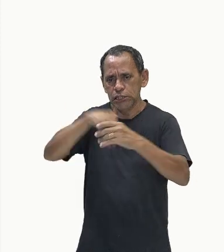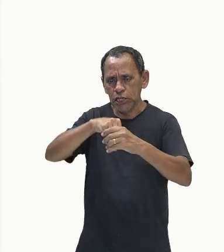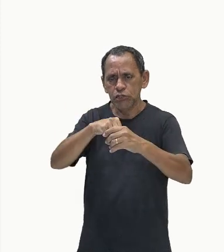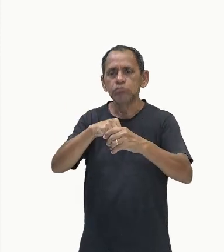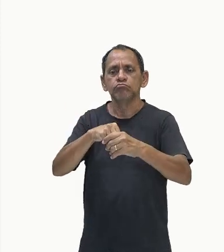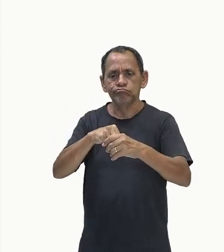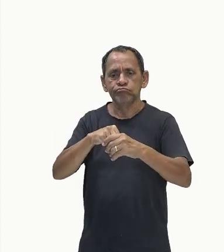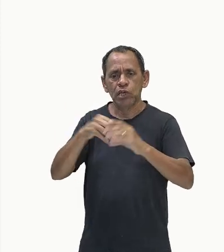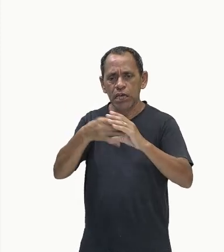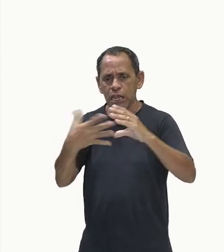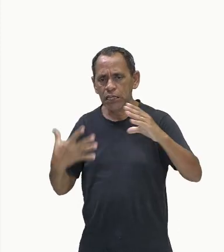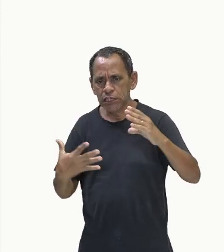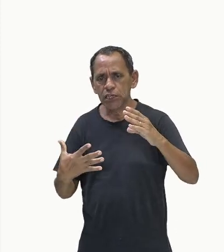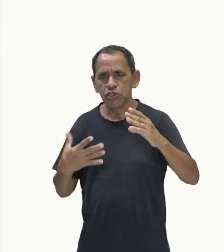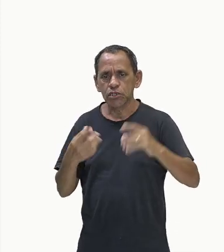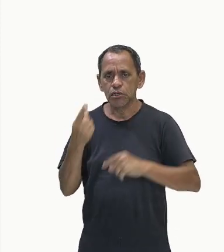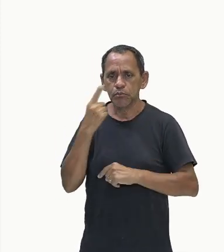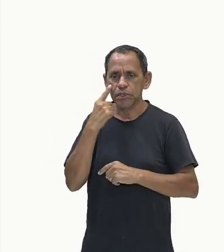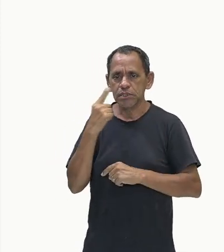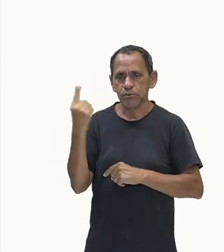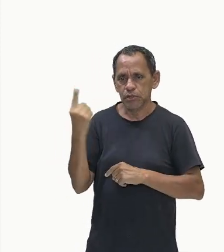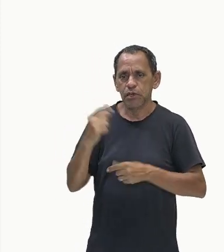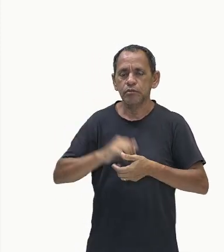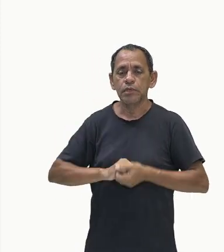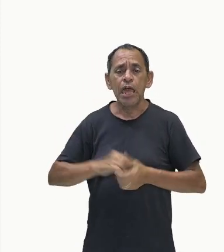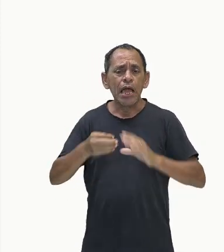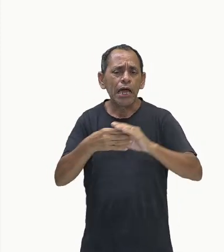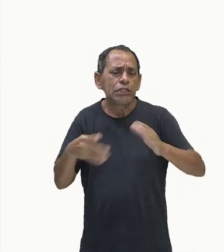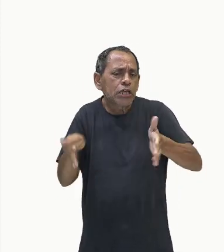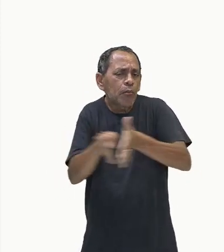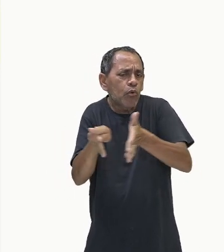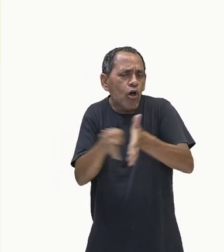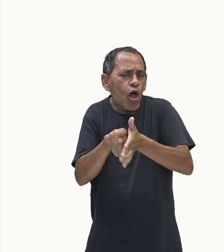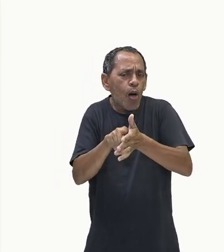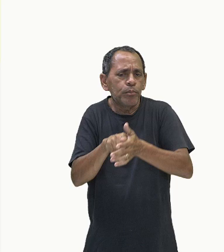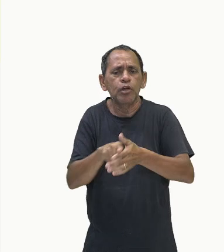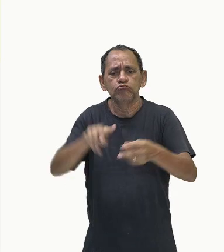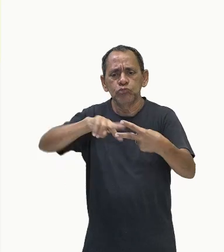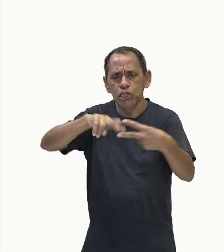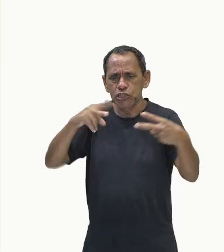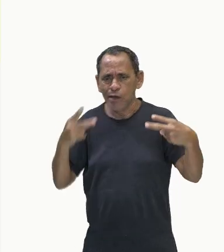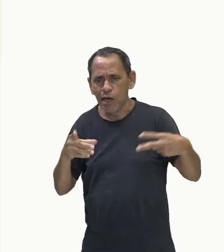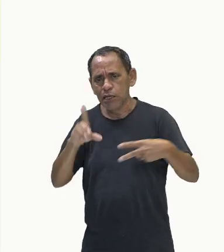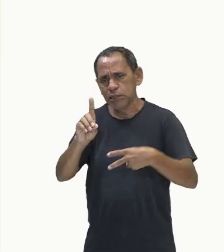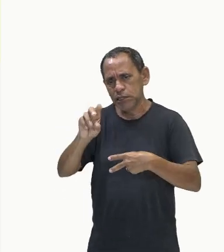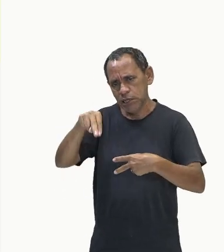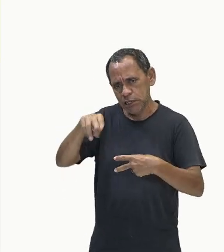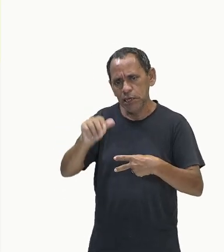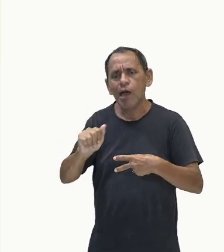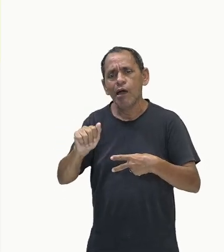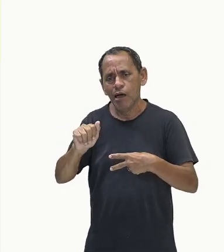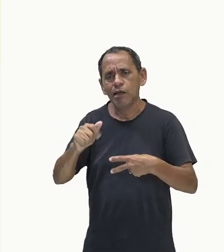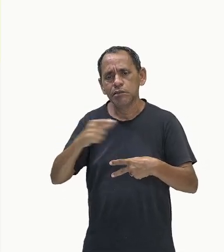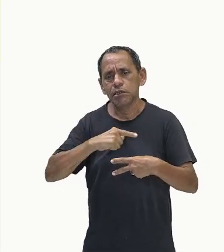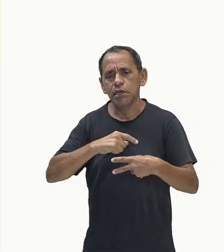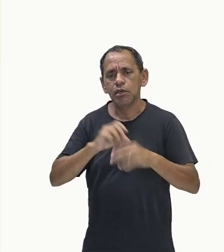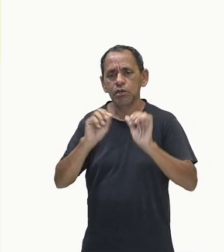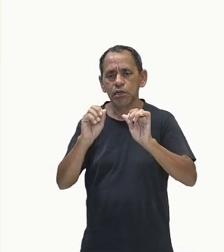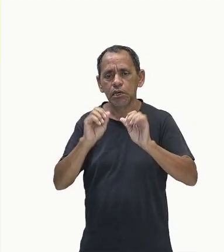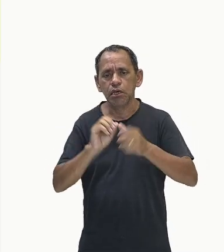mapa mental que as características do DNA, ele tem ali desde